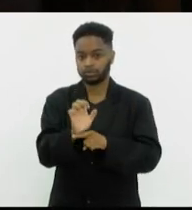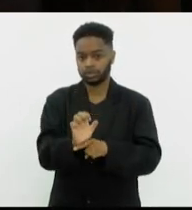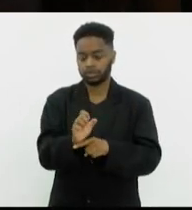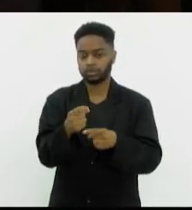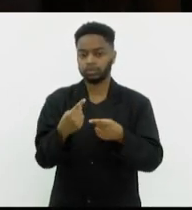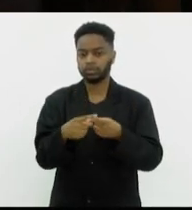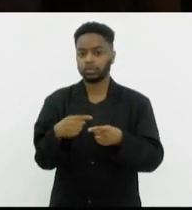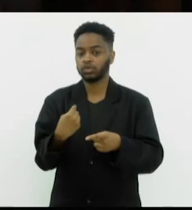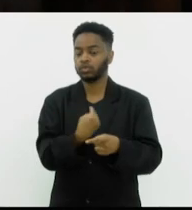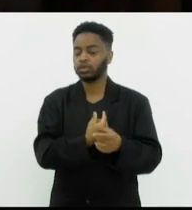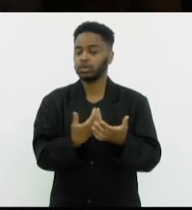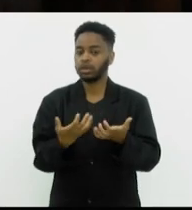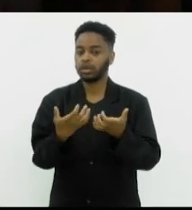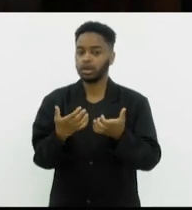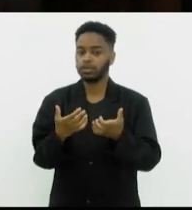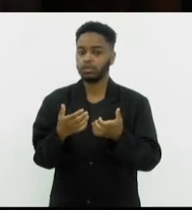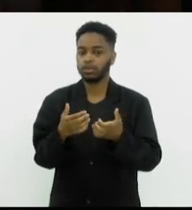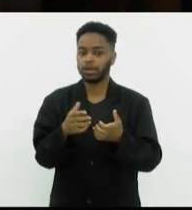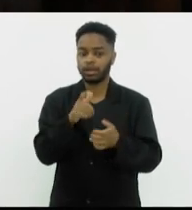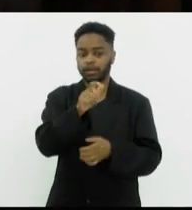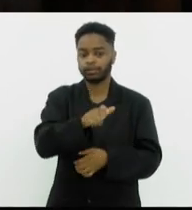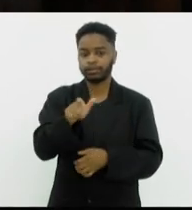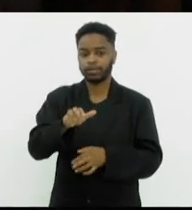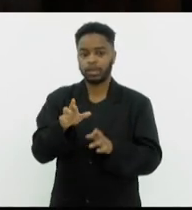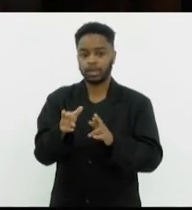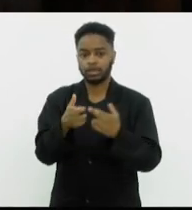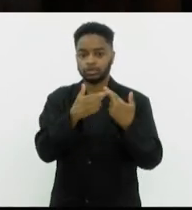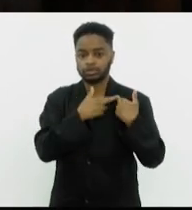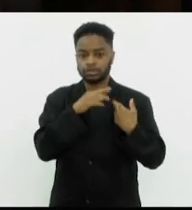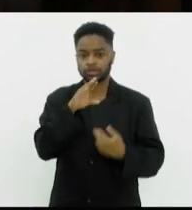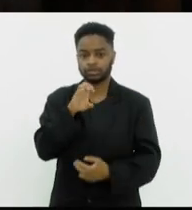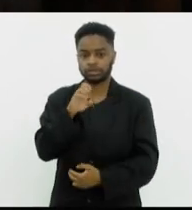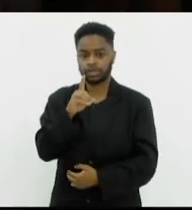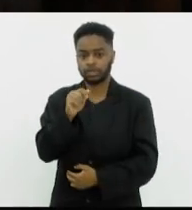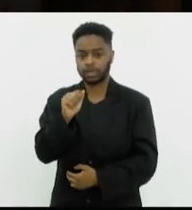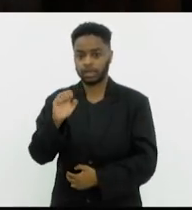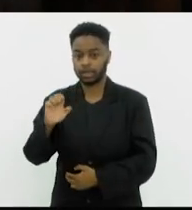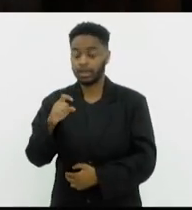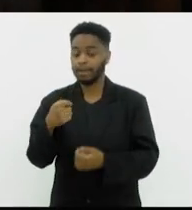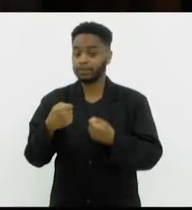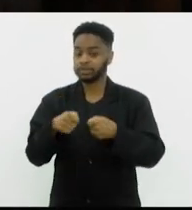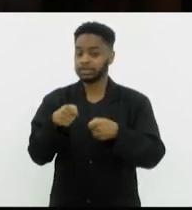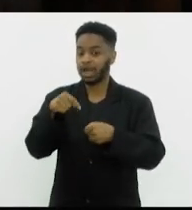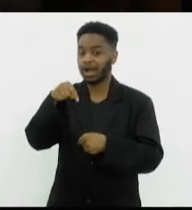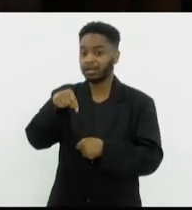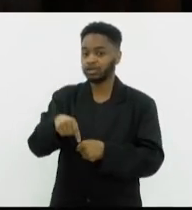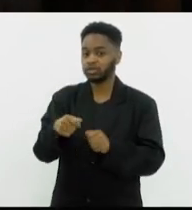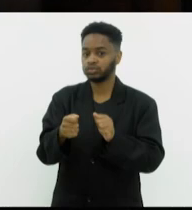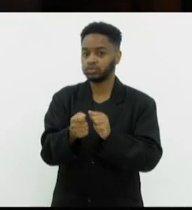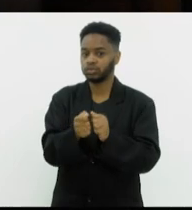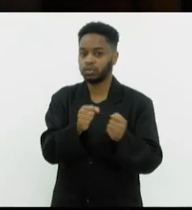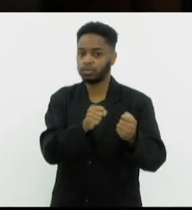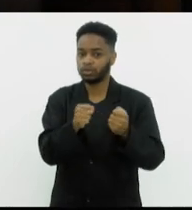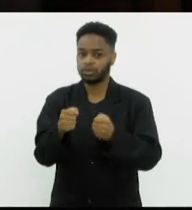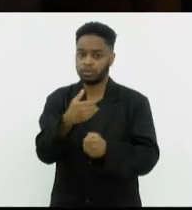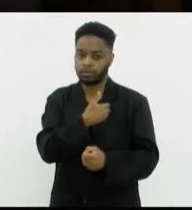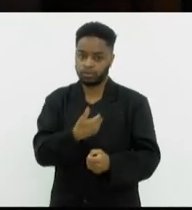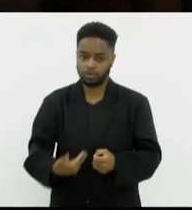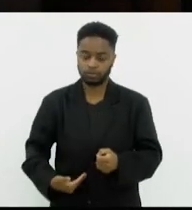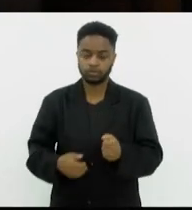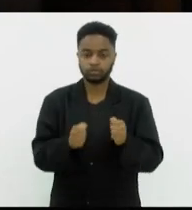Queremos trazer os responsáveis pela SEDAI para que deem aqui, junto ao poder público, junto à sociedade